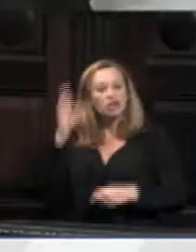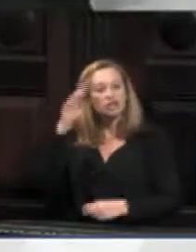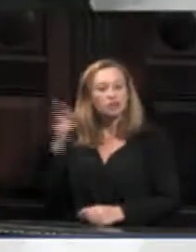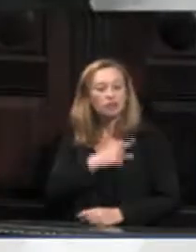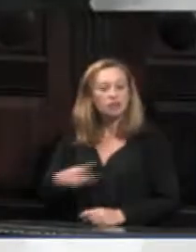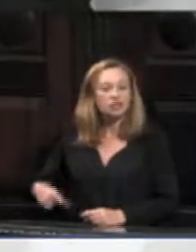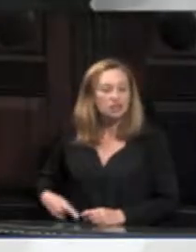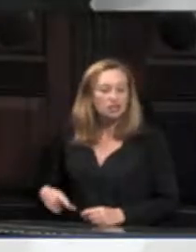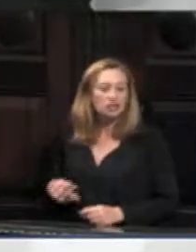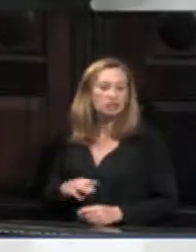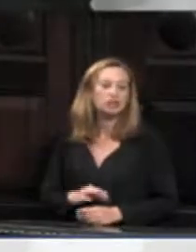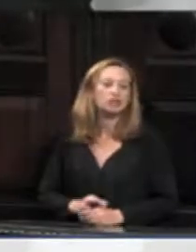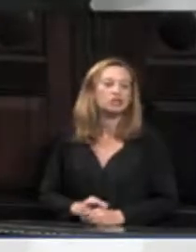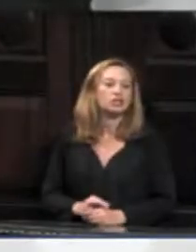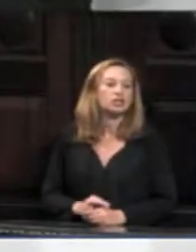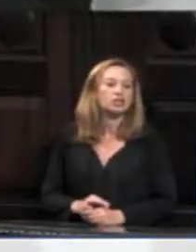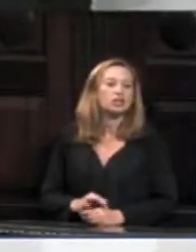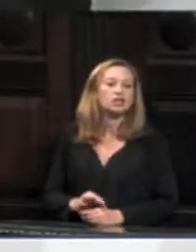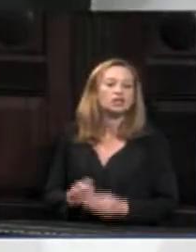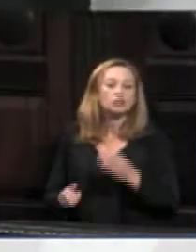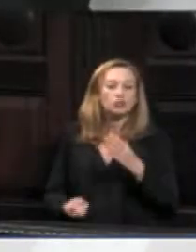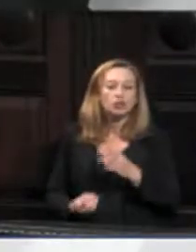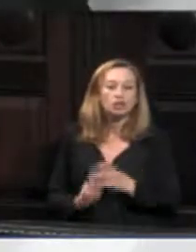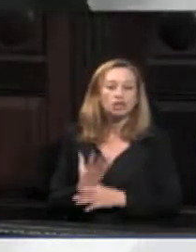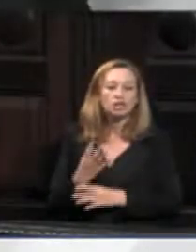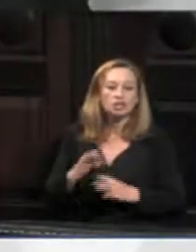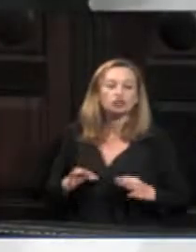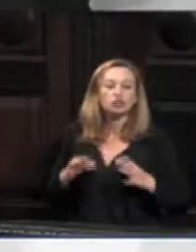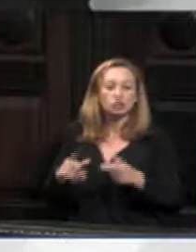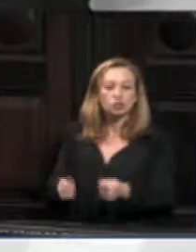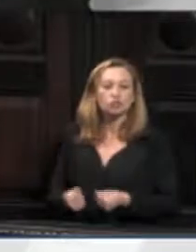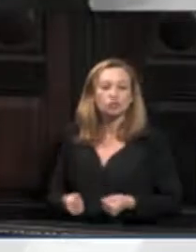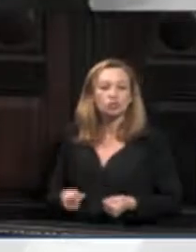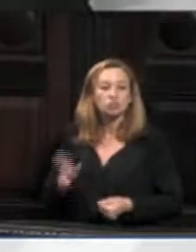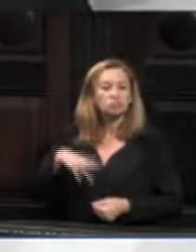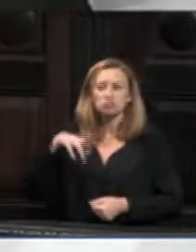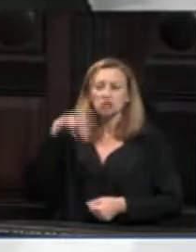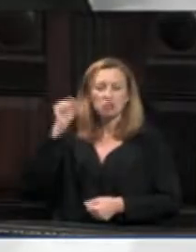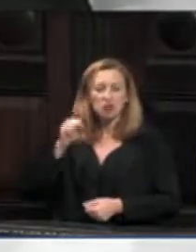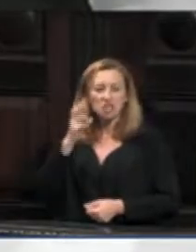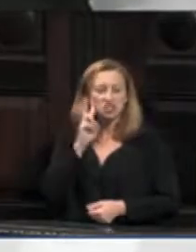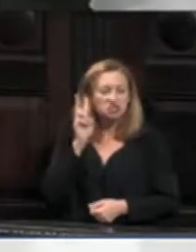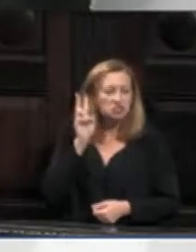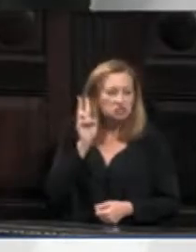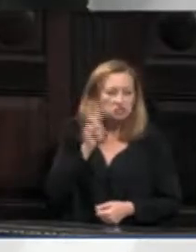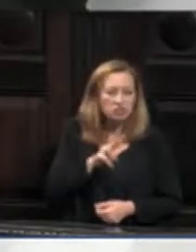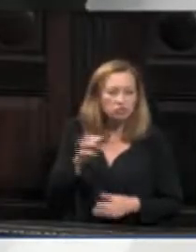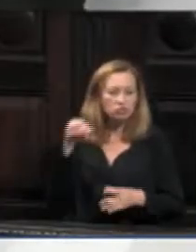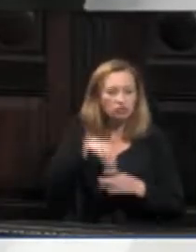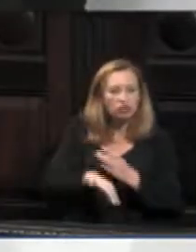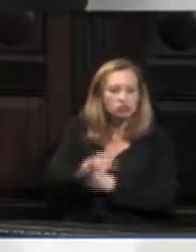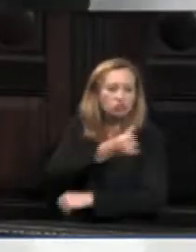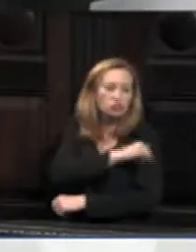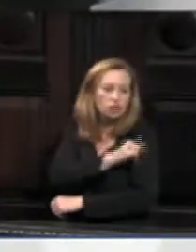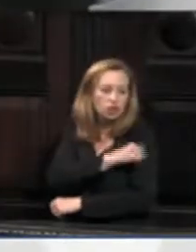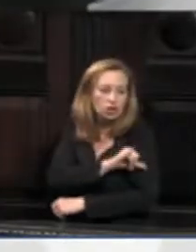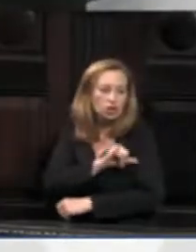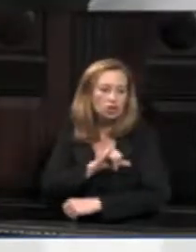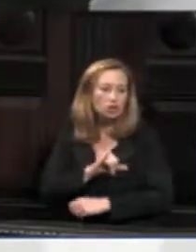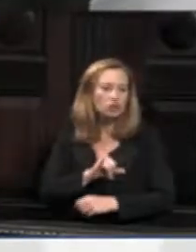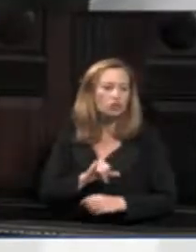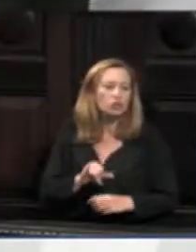a extinção da Fundrem, nunca mais o Rio de Janeiro voltou a ter um órgão para coordenar e articular a governança da